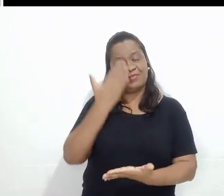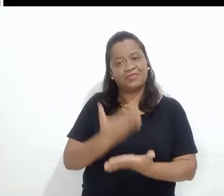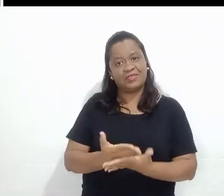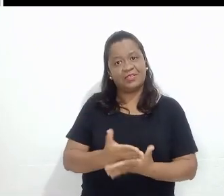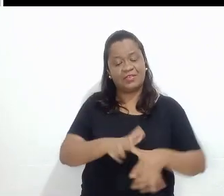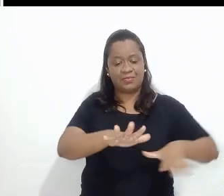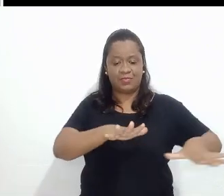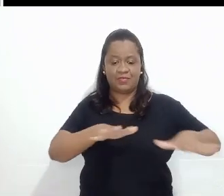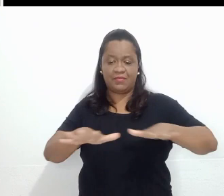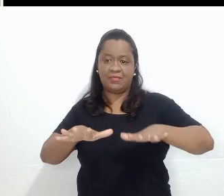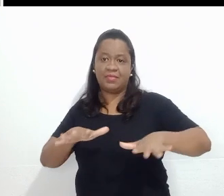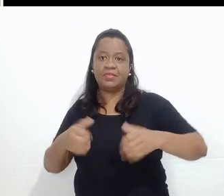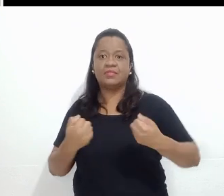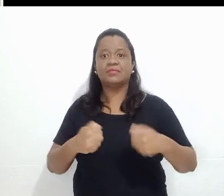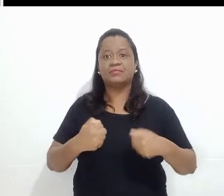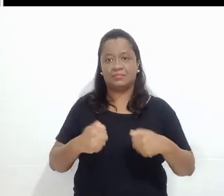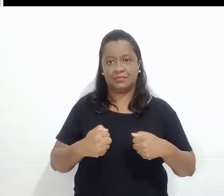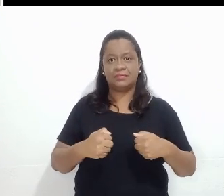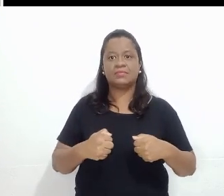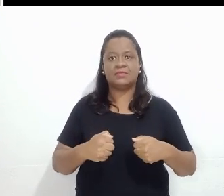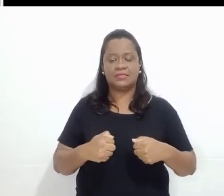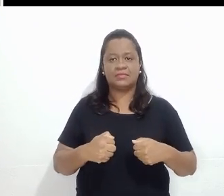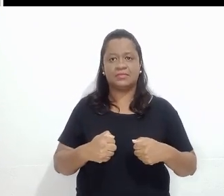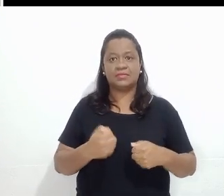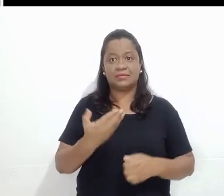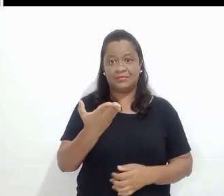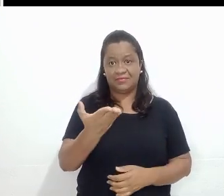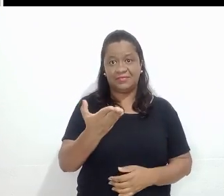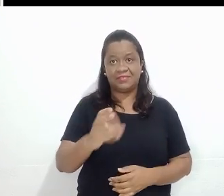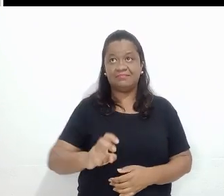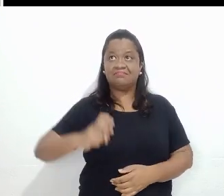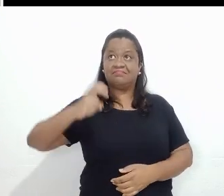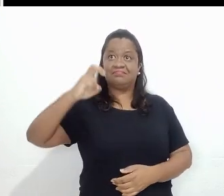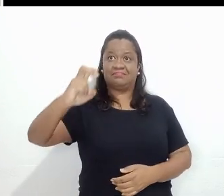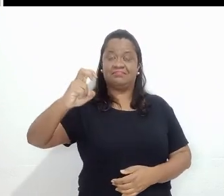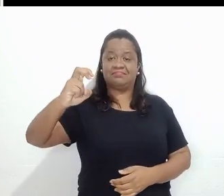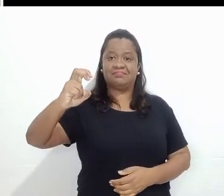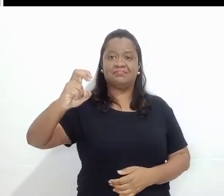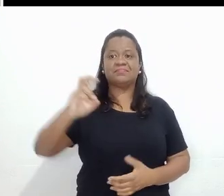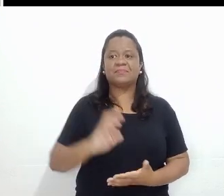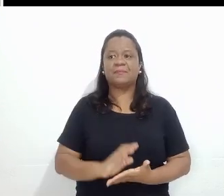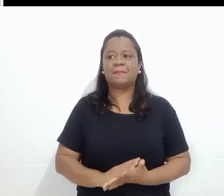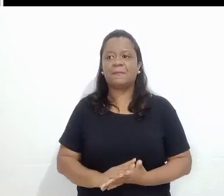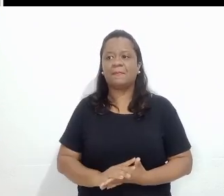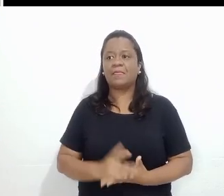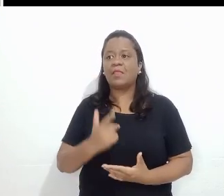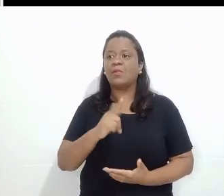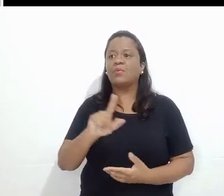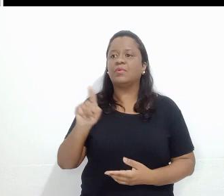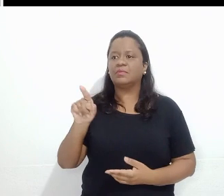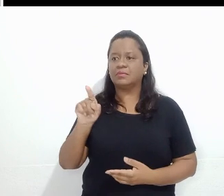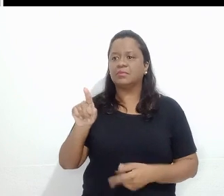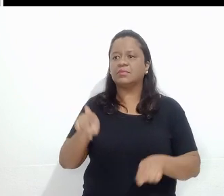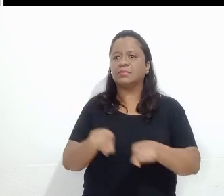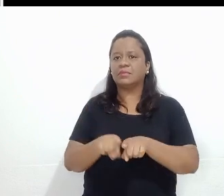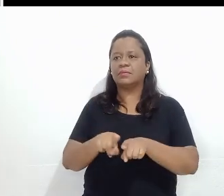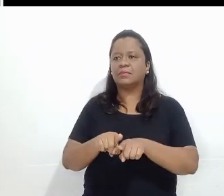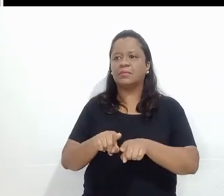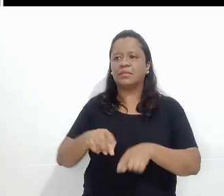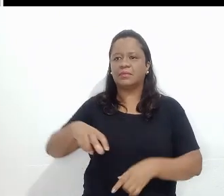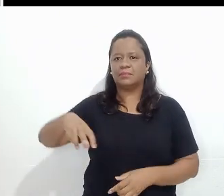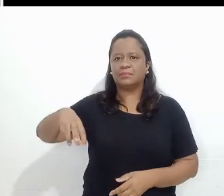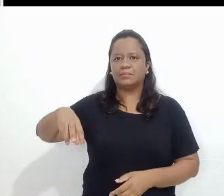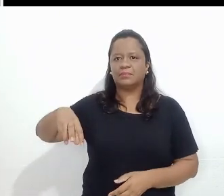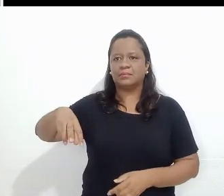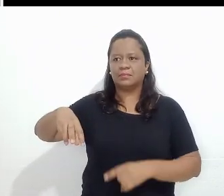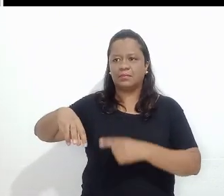movimento necessário aqui com você em cima dessa grua. Aqui, essa outra grua, que também tem um dolly, tá? Tá sobre o